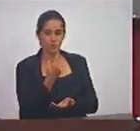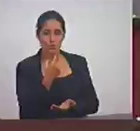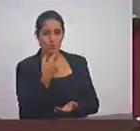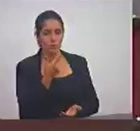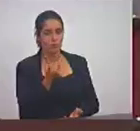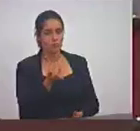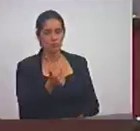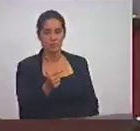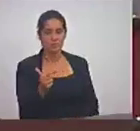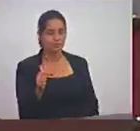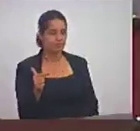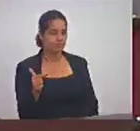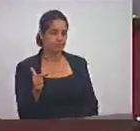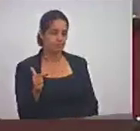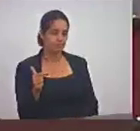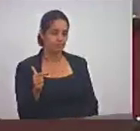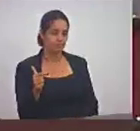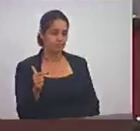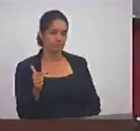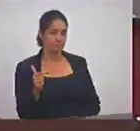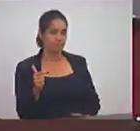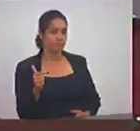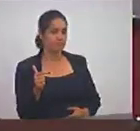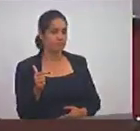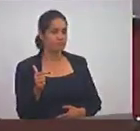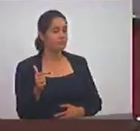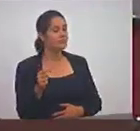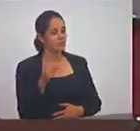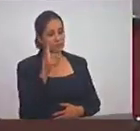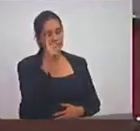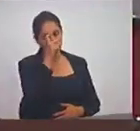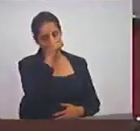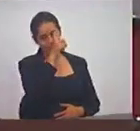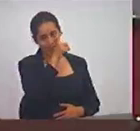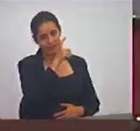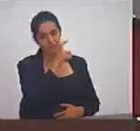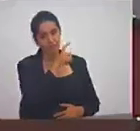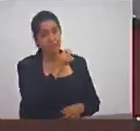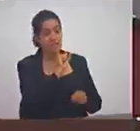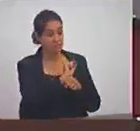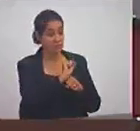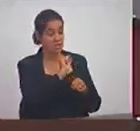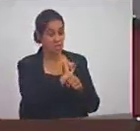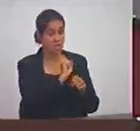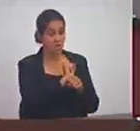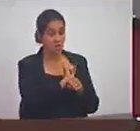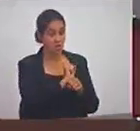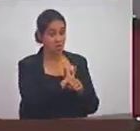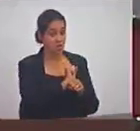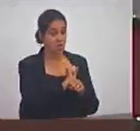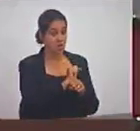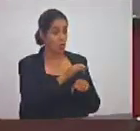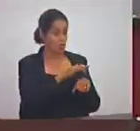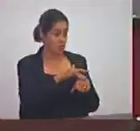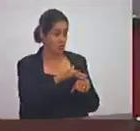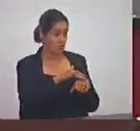nos postinhos, nas farmácias, não tem medicamento. Então ela já esperou bastante, porque ela está com problema de